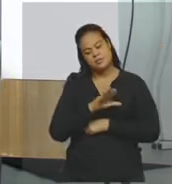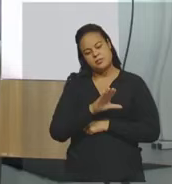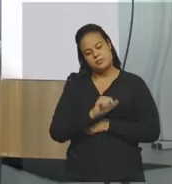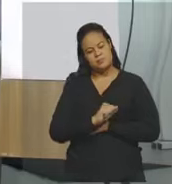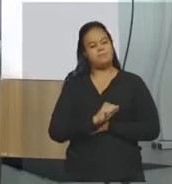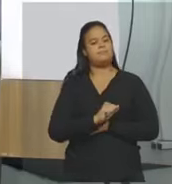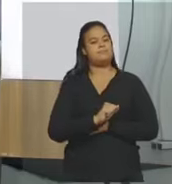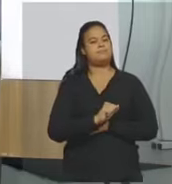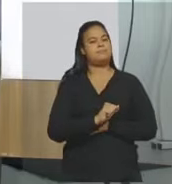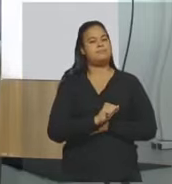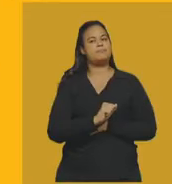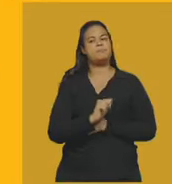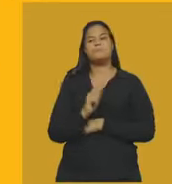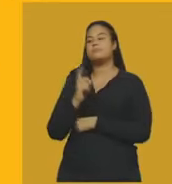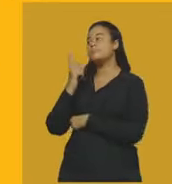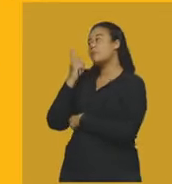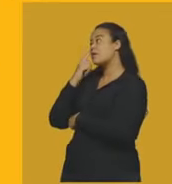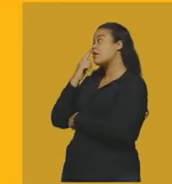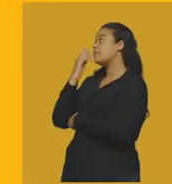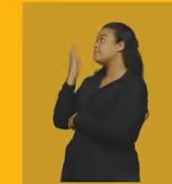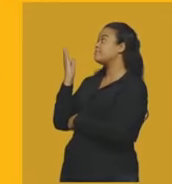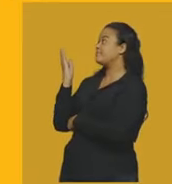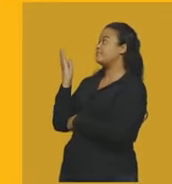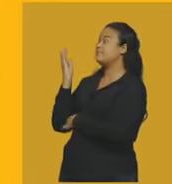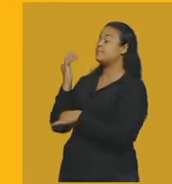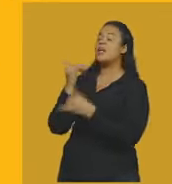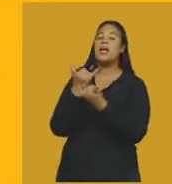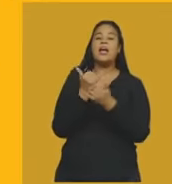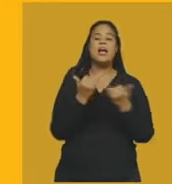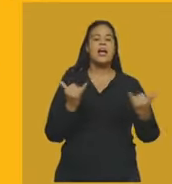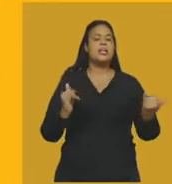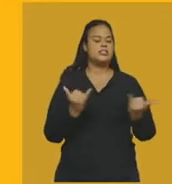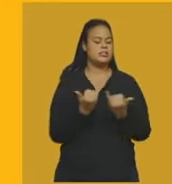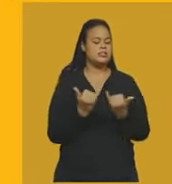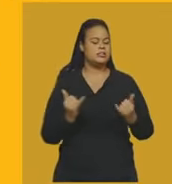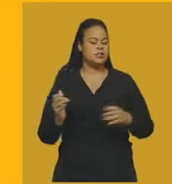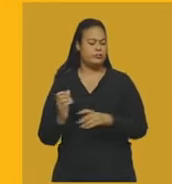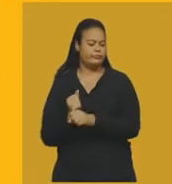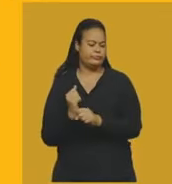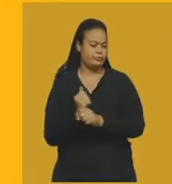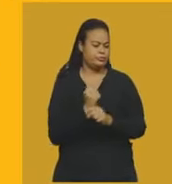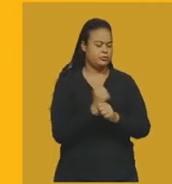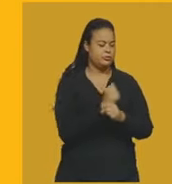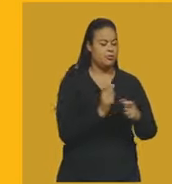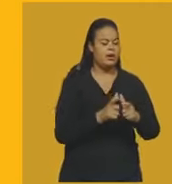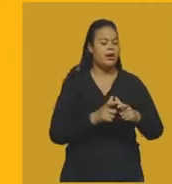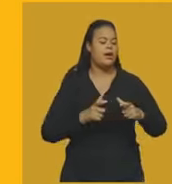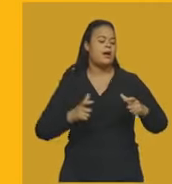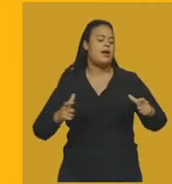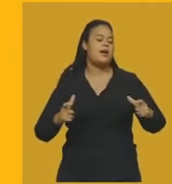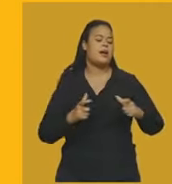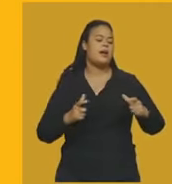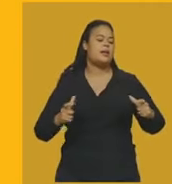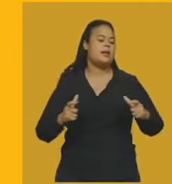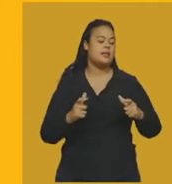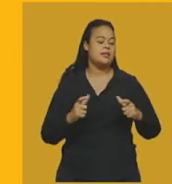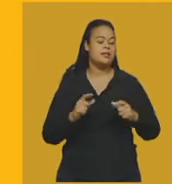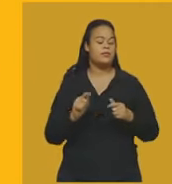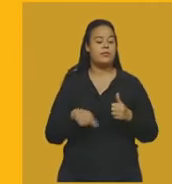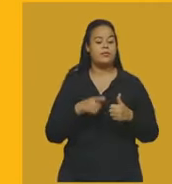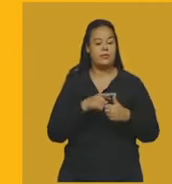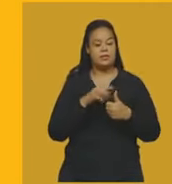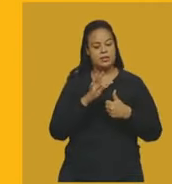outro slide. Tá? Então, olha só. Na eletricidade, calculamos potência usando as grandezas que nós já conhecemos, como